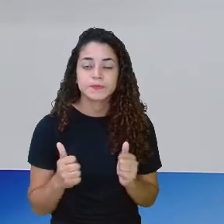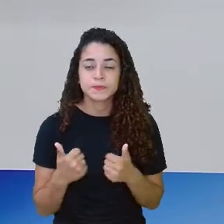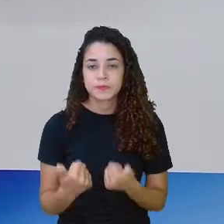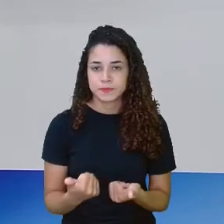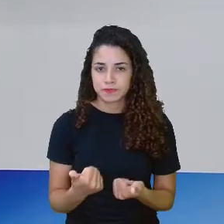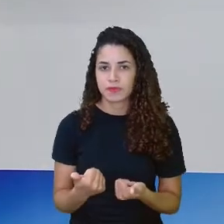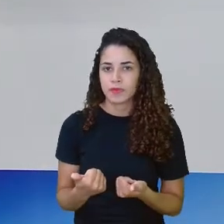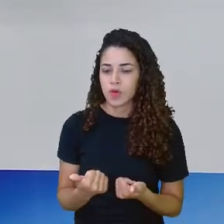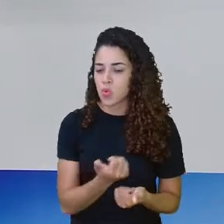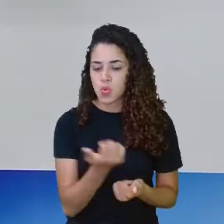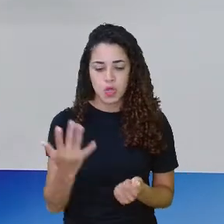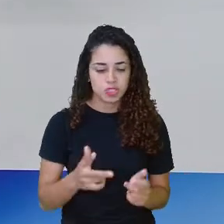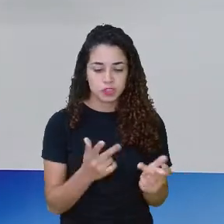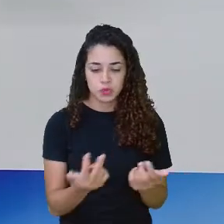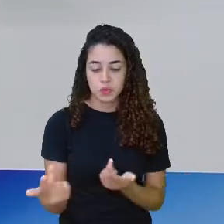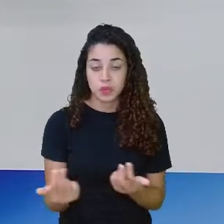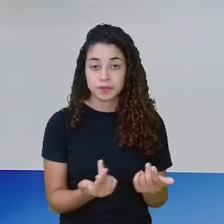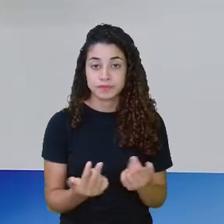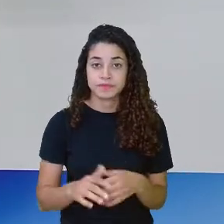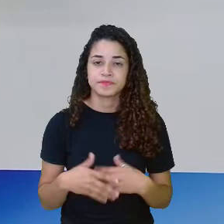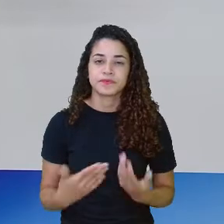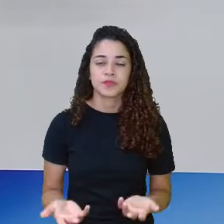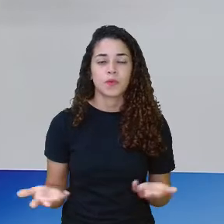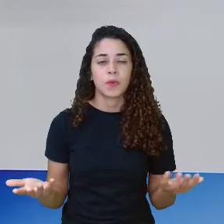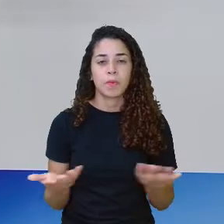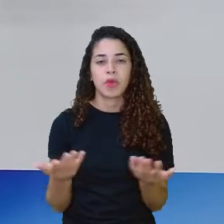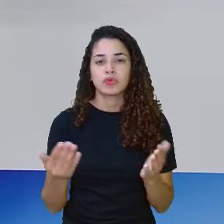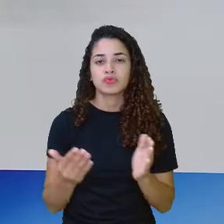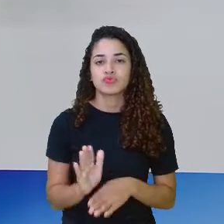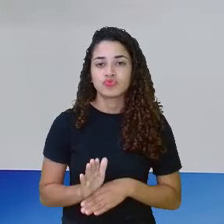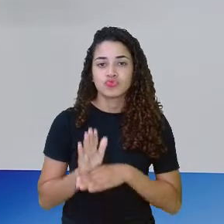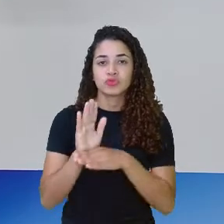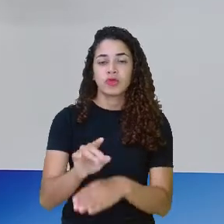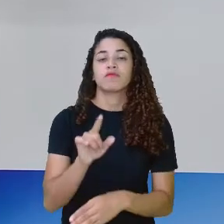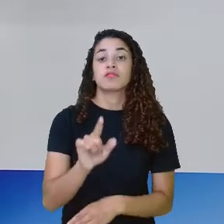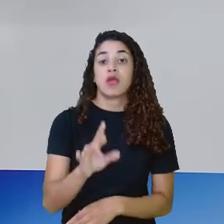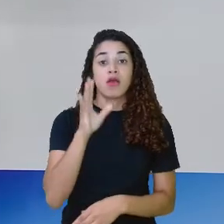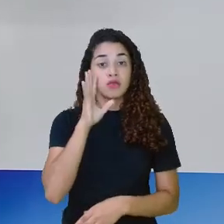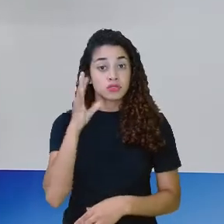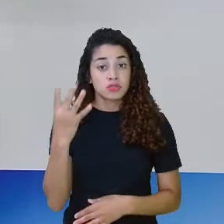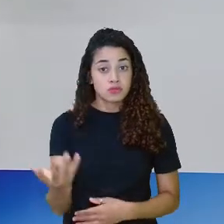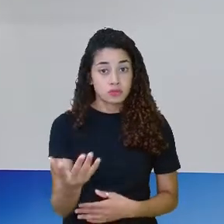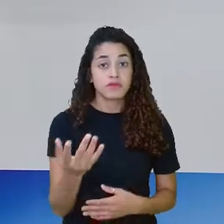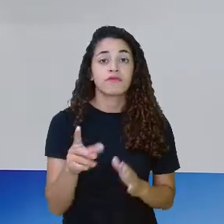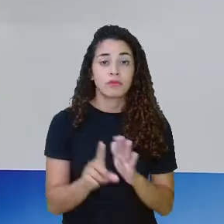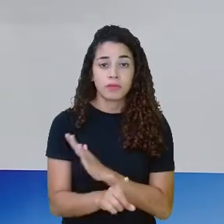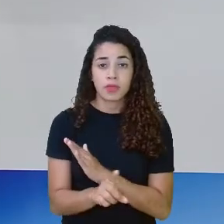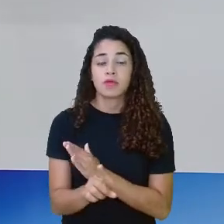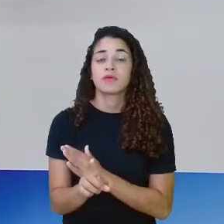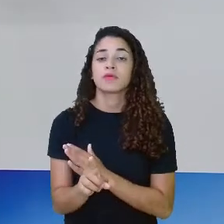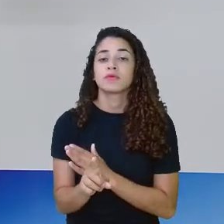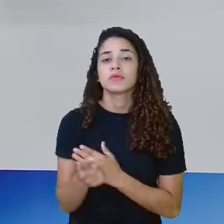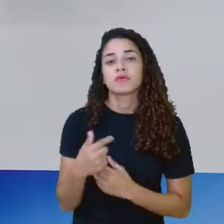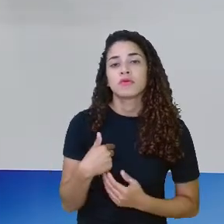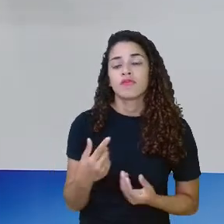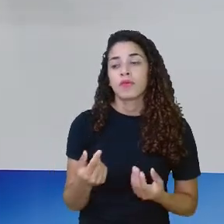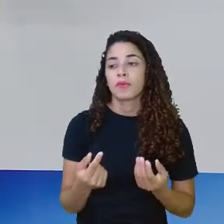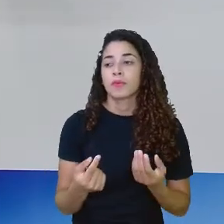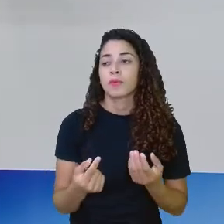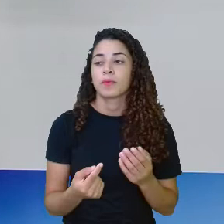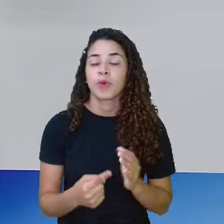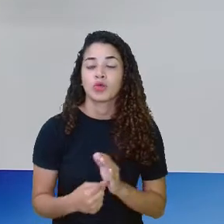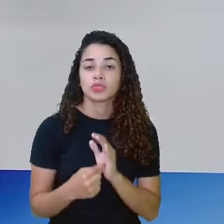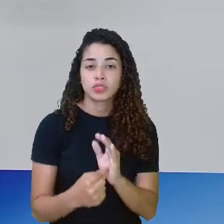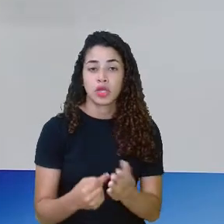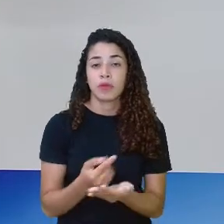ter a mesma quantidade. Para ajudar a gente a resolver isso, eu vou pegar aqui, ó, o meu